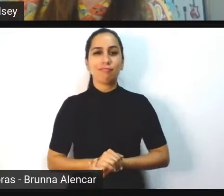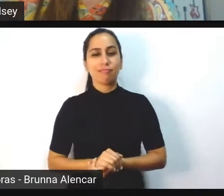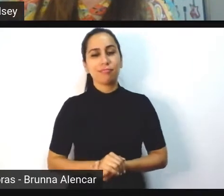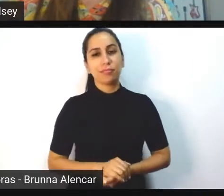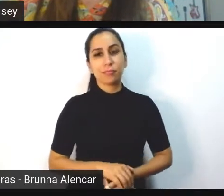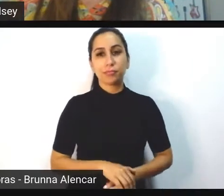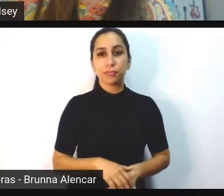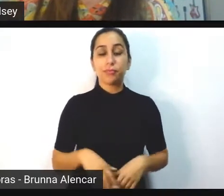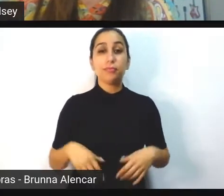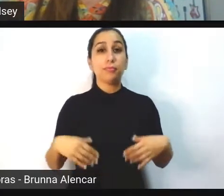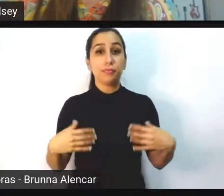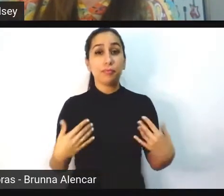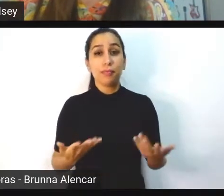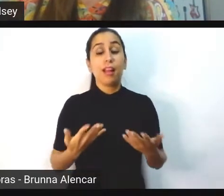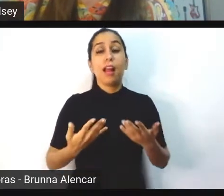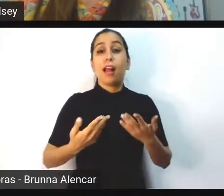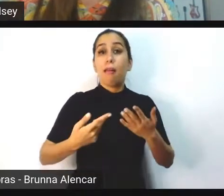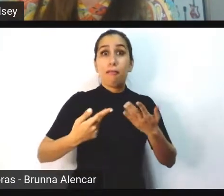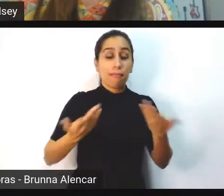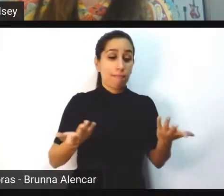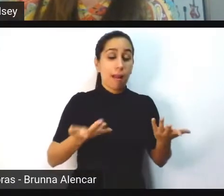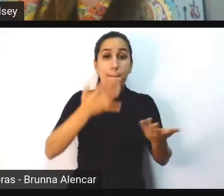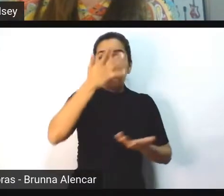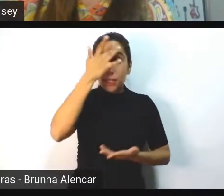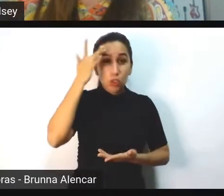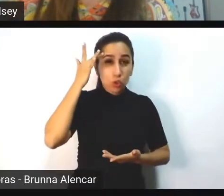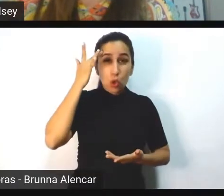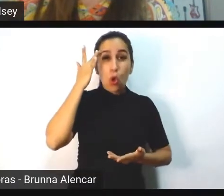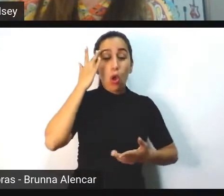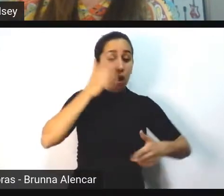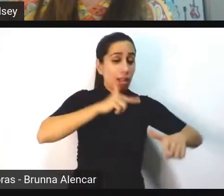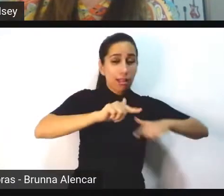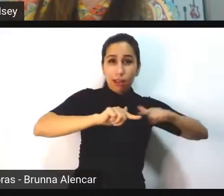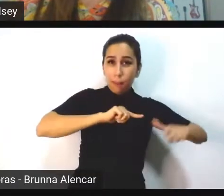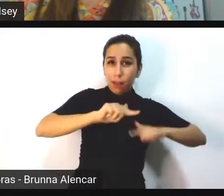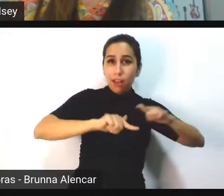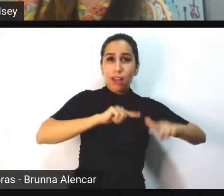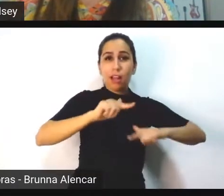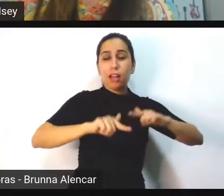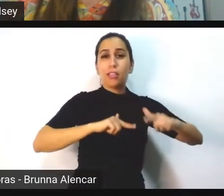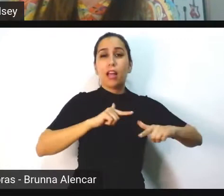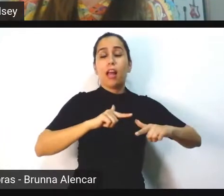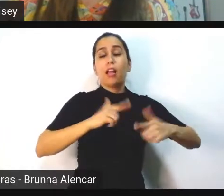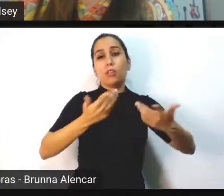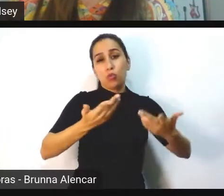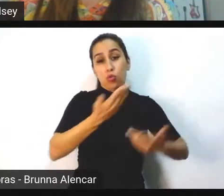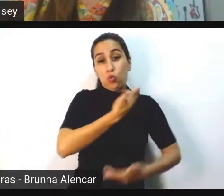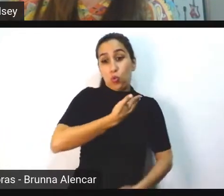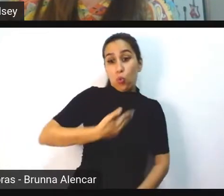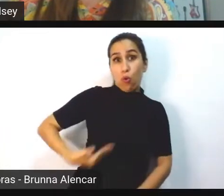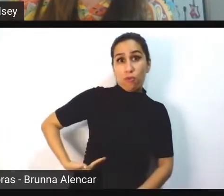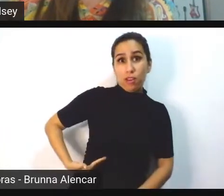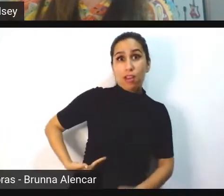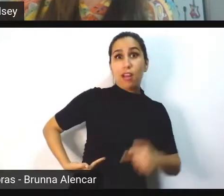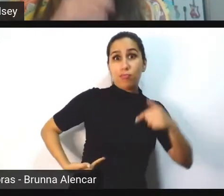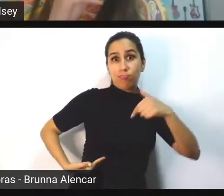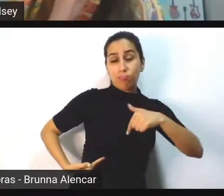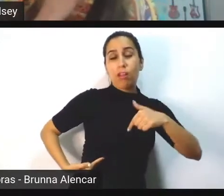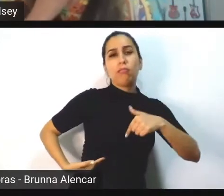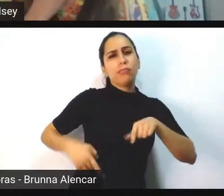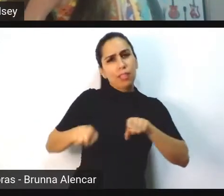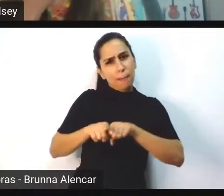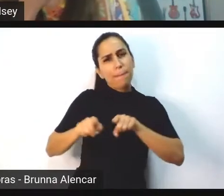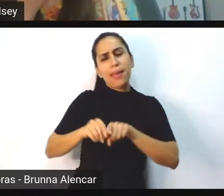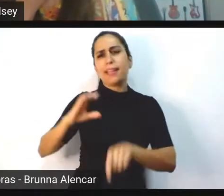faz parte da contribuição que a instituição pública tem que fazer, como está na CLT, lá, né,